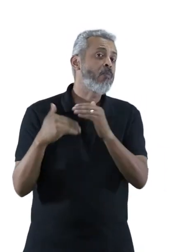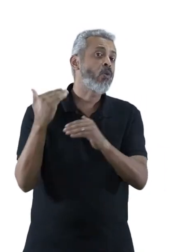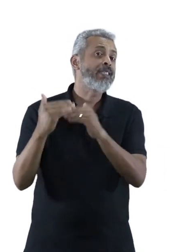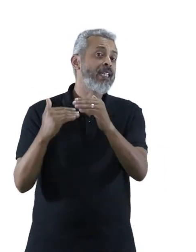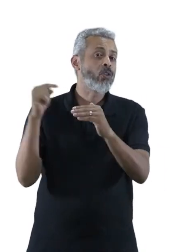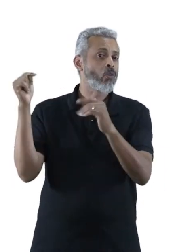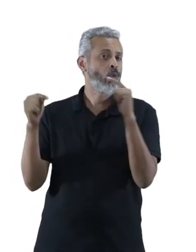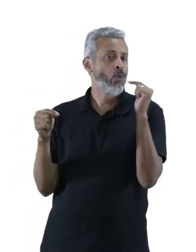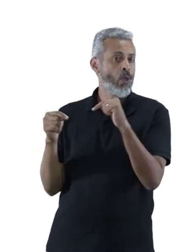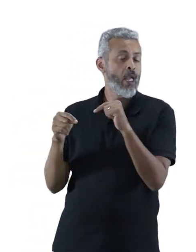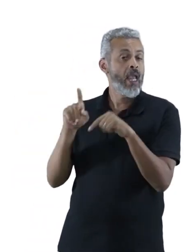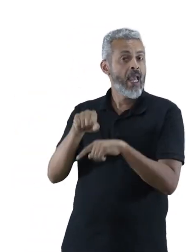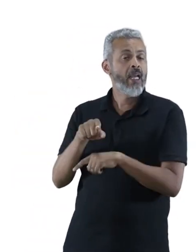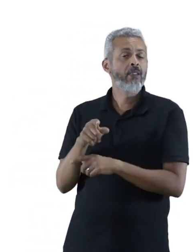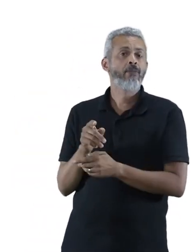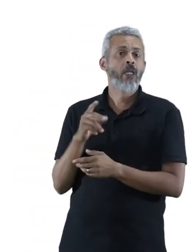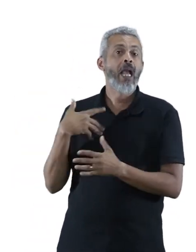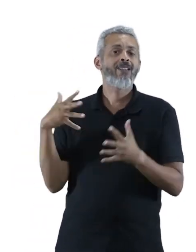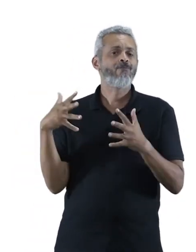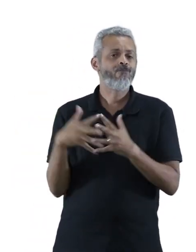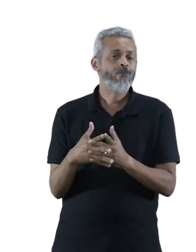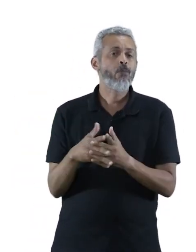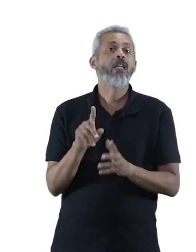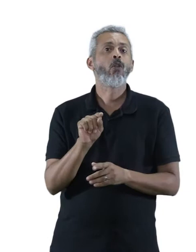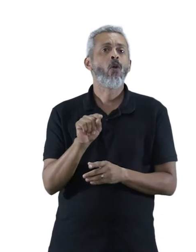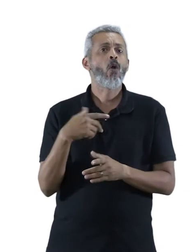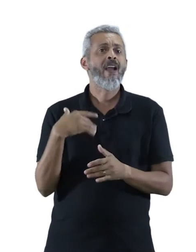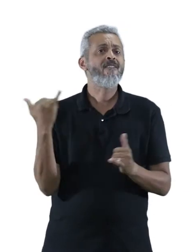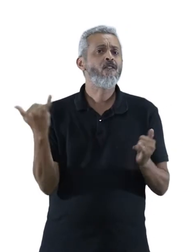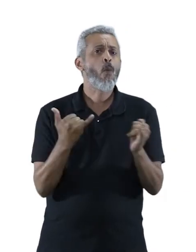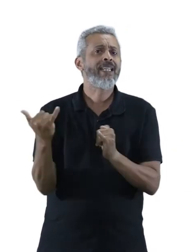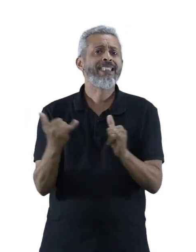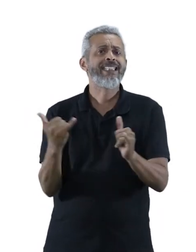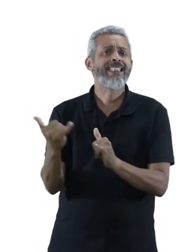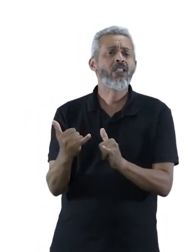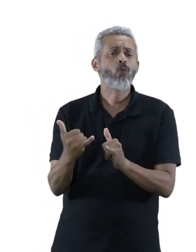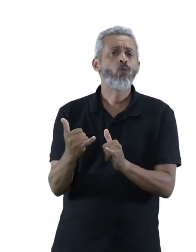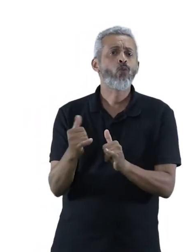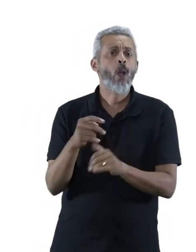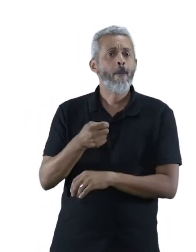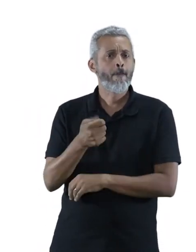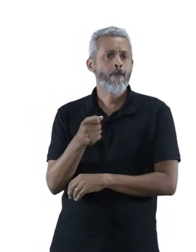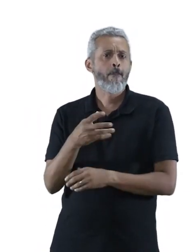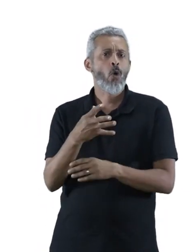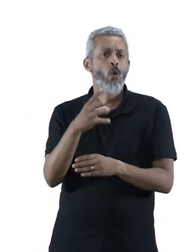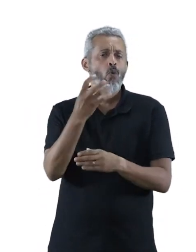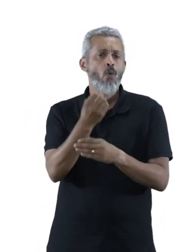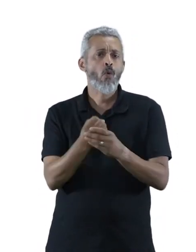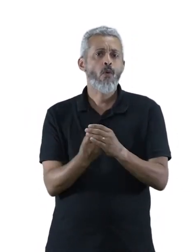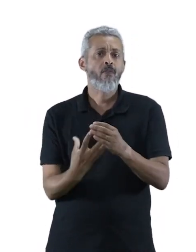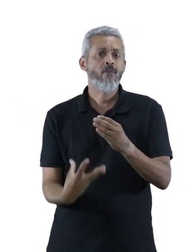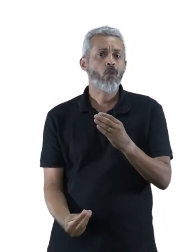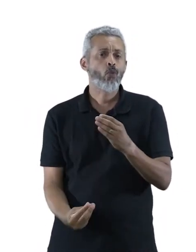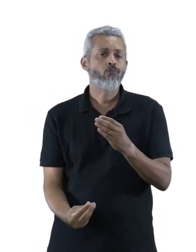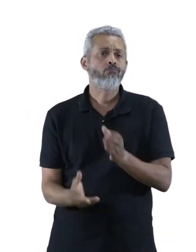é um processo que está cada vez mais complexo, com muita informação, mas pouco filtro, fazendo com